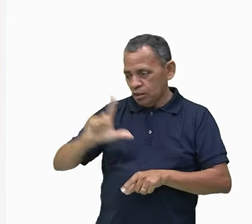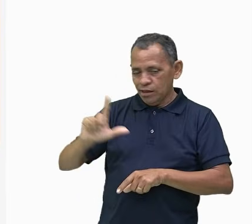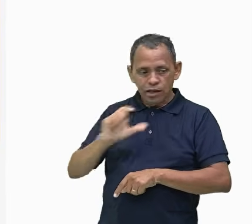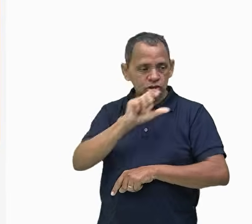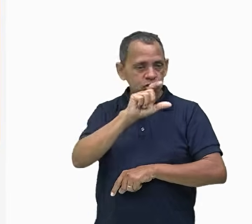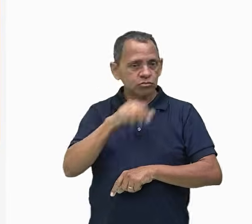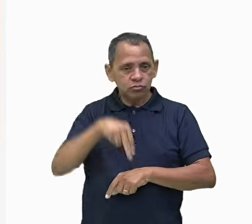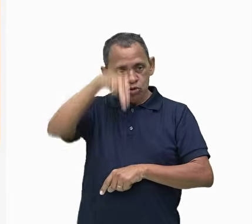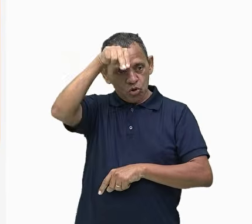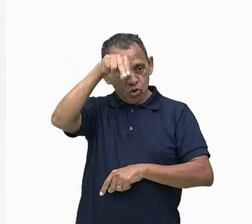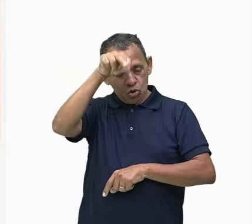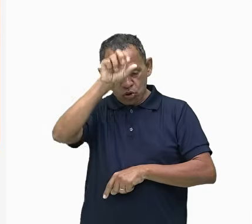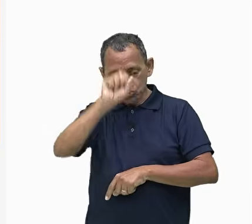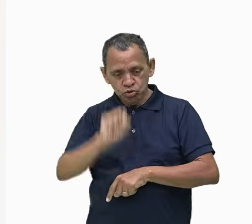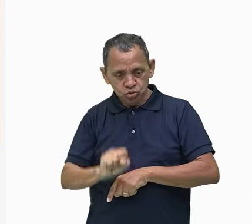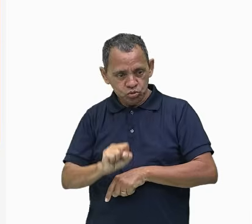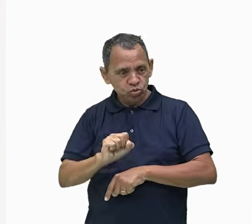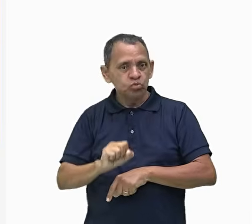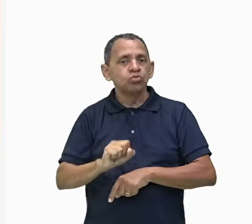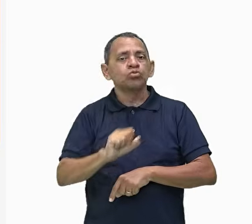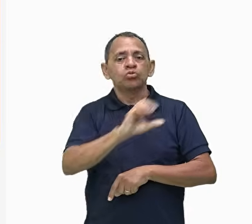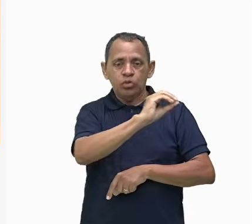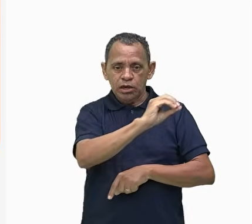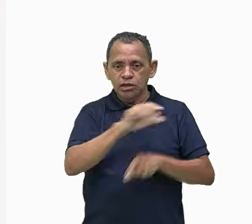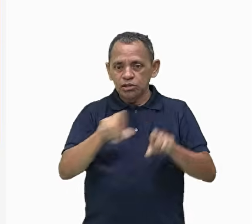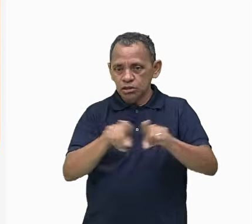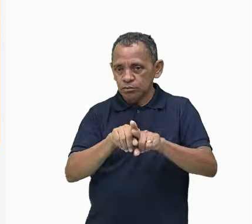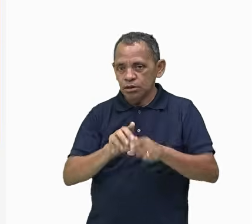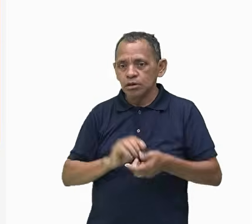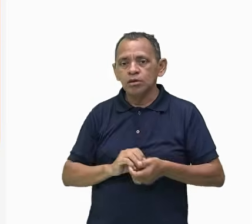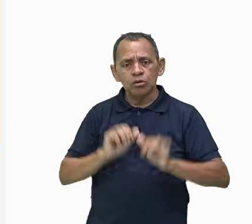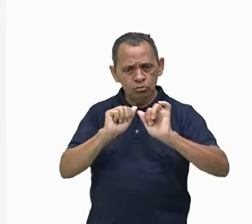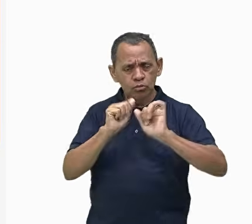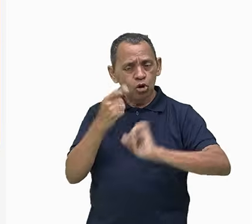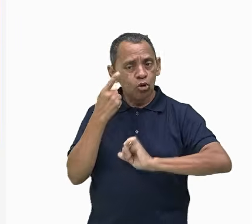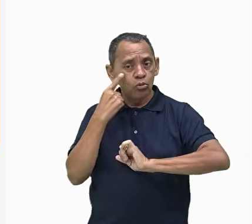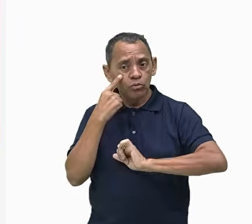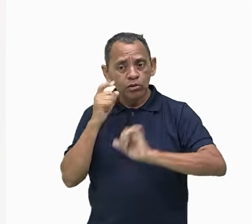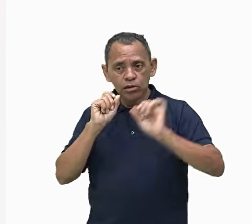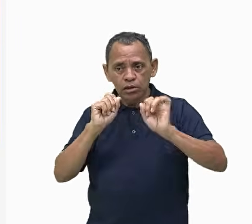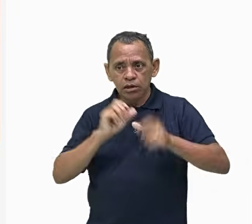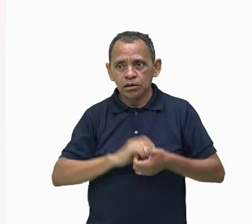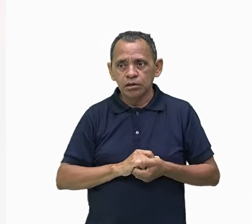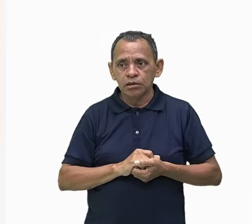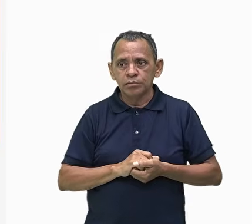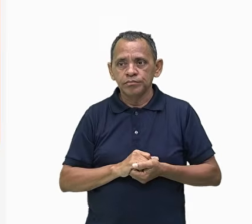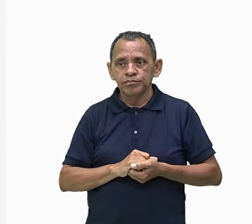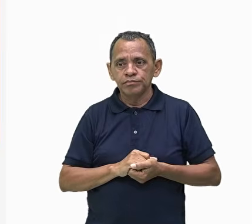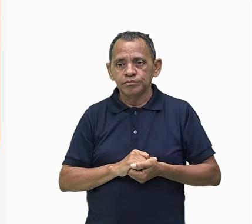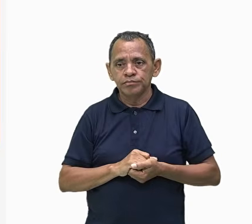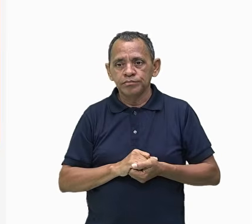norte, zona oeste e zona sul, tá? Então, a gente pode observar aí que